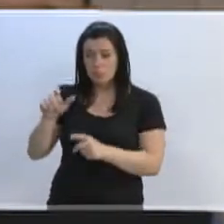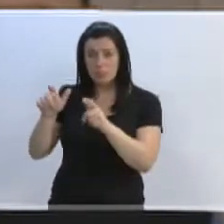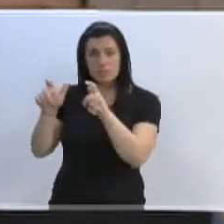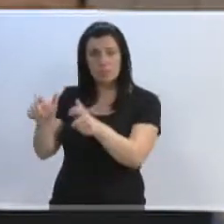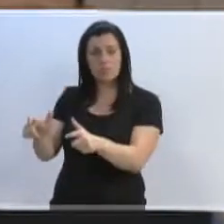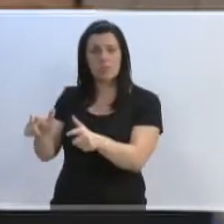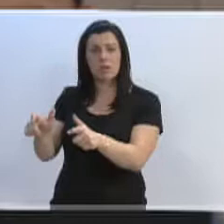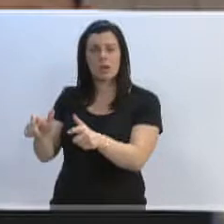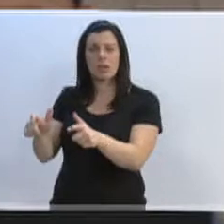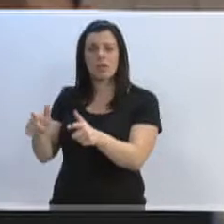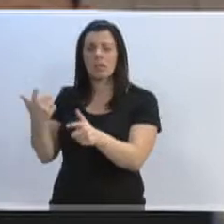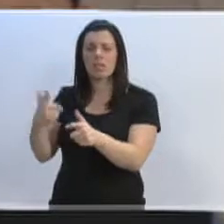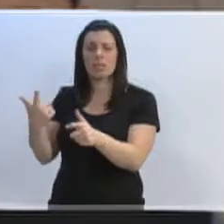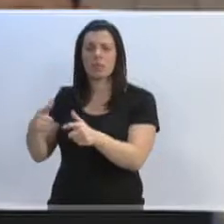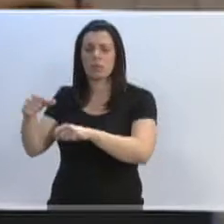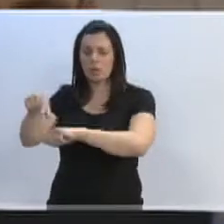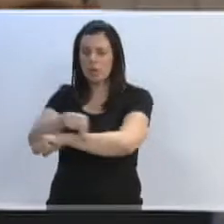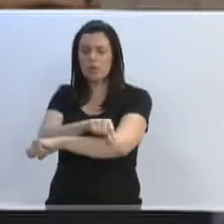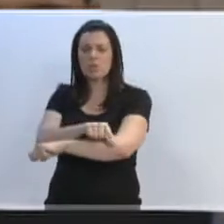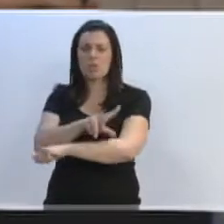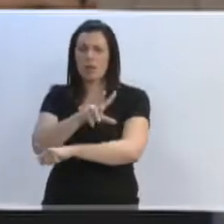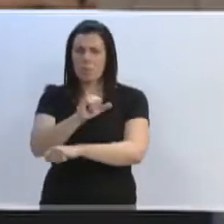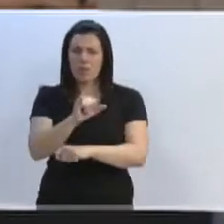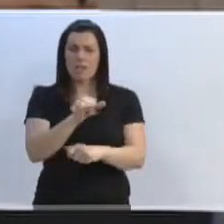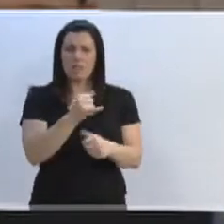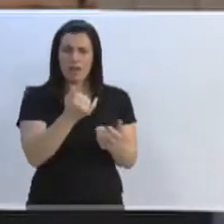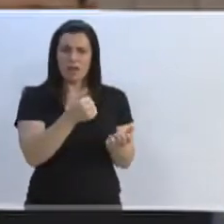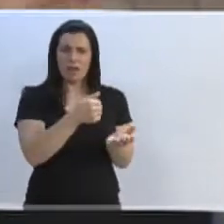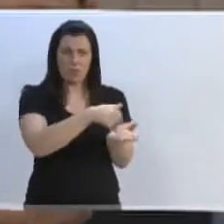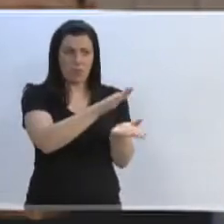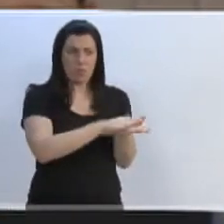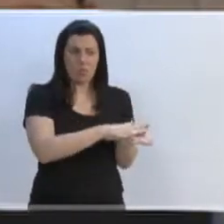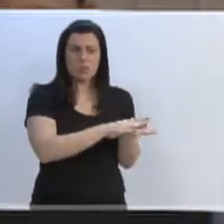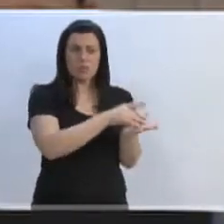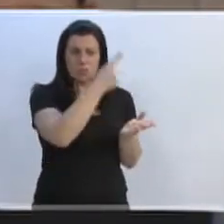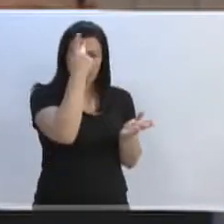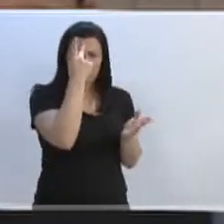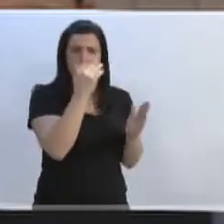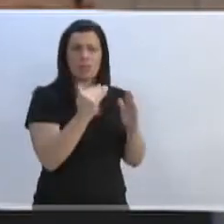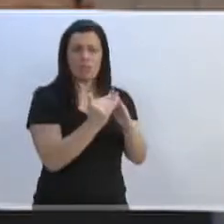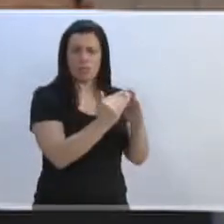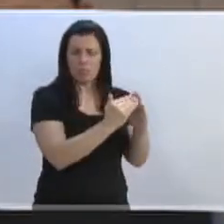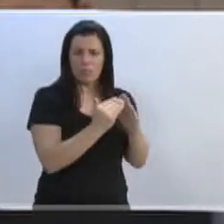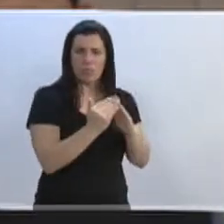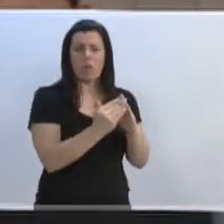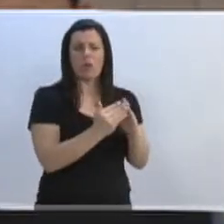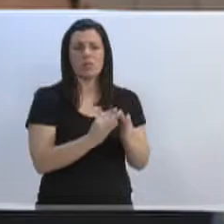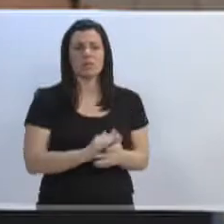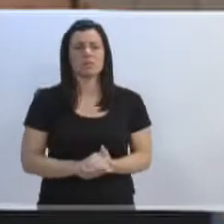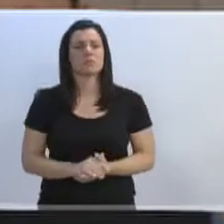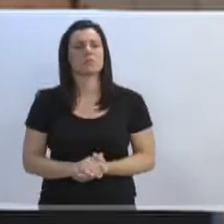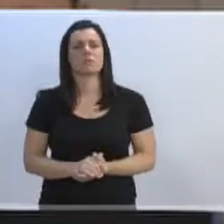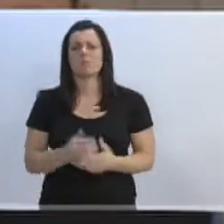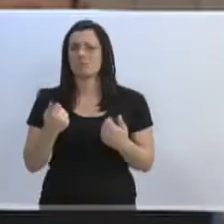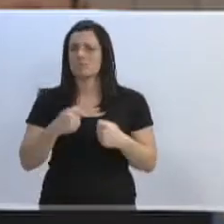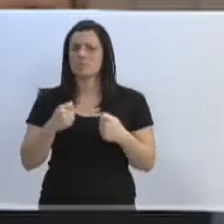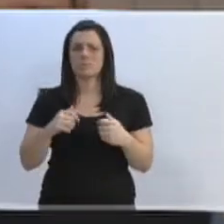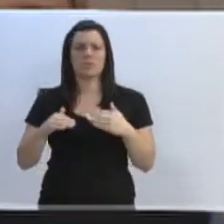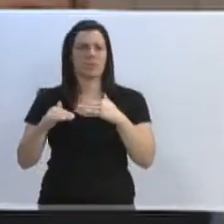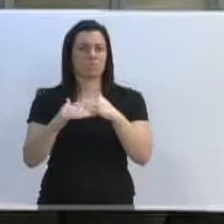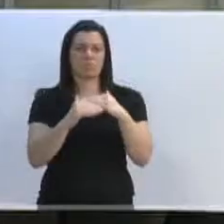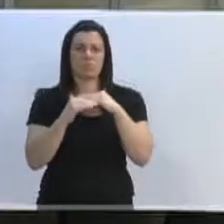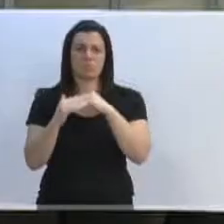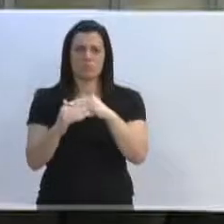onde não faz a calçada. E aí vai começar agora a querer notificar moradores a fazer. Primeiro vão dar o exemplo para depois também querer cobrar. Tem que ser igual, igual.